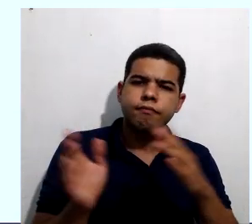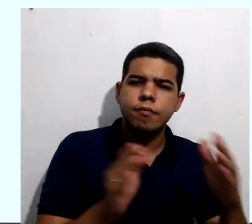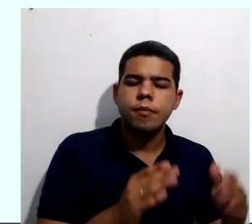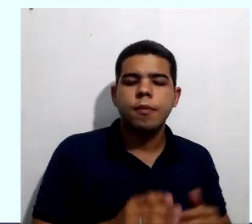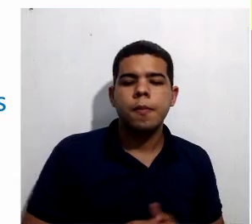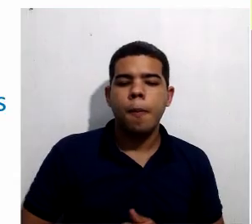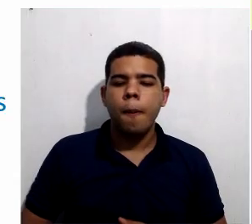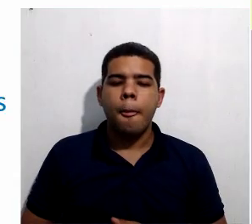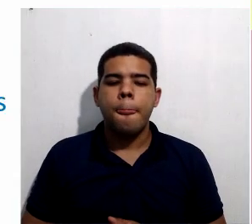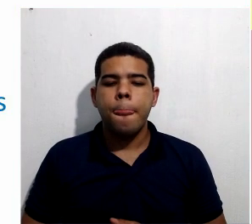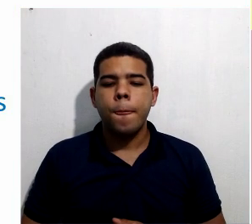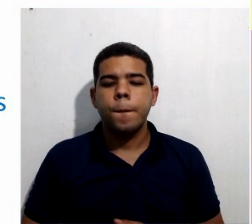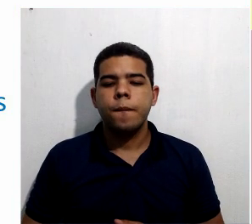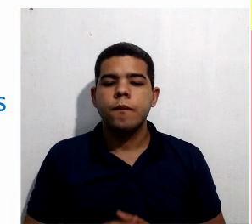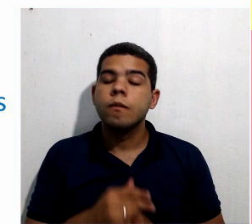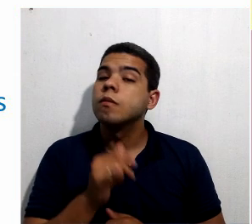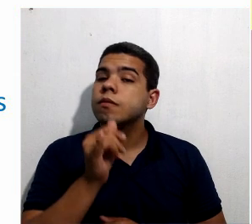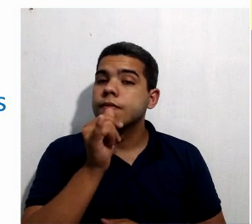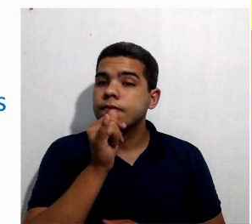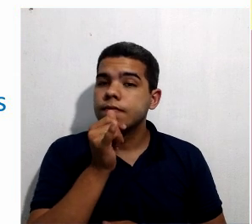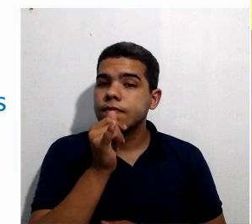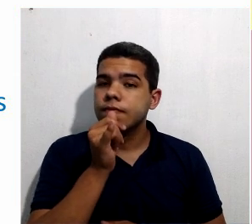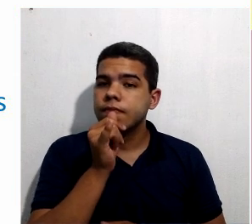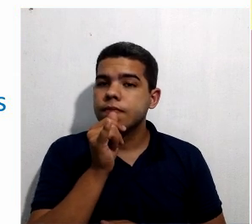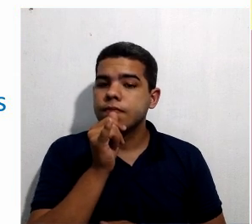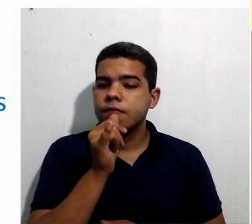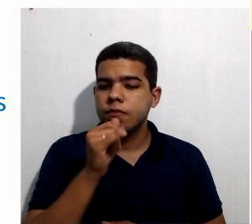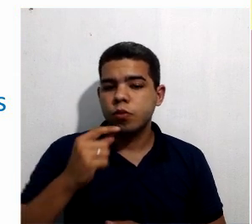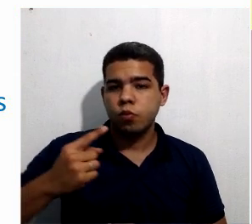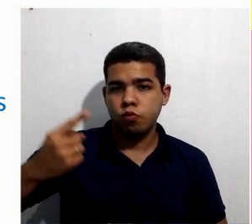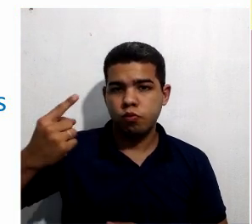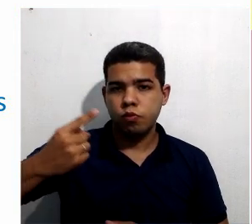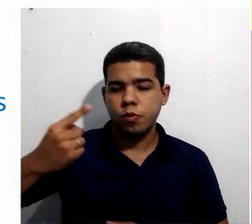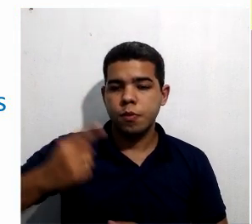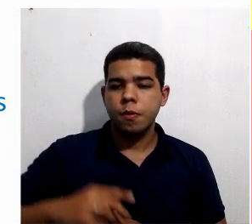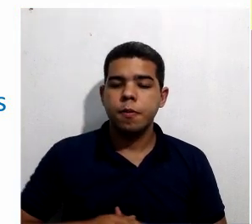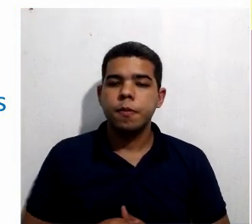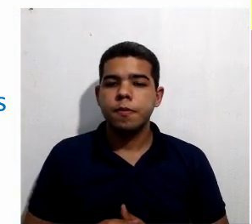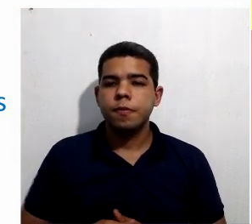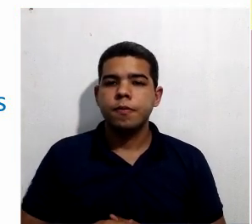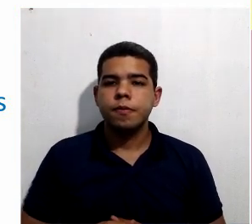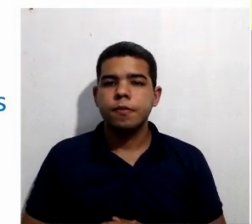sequência. Vamos observar aqui o exemplo 1.